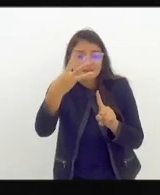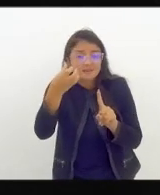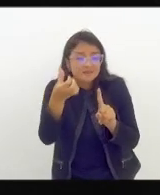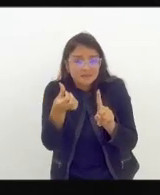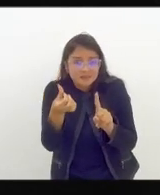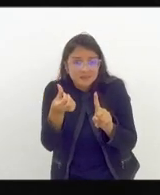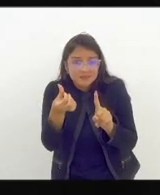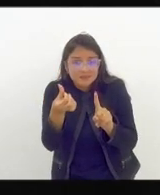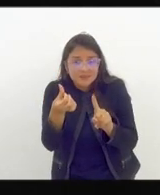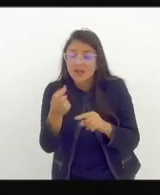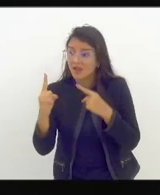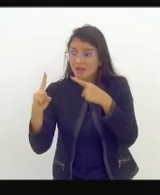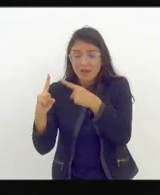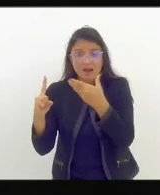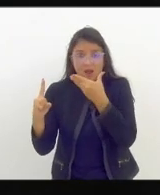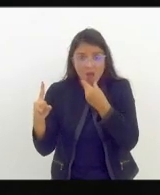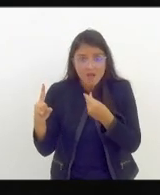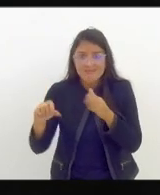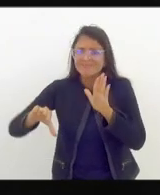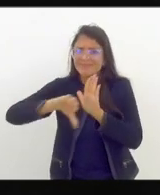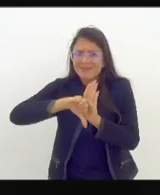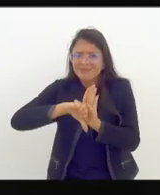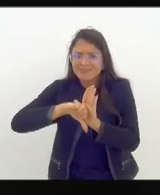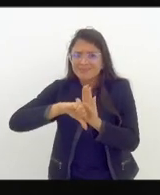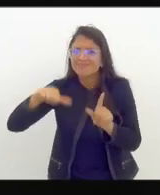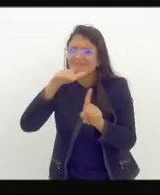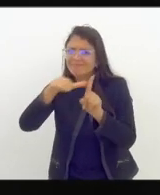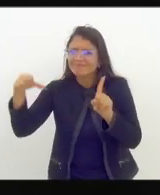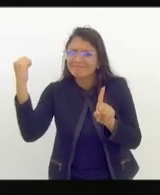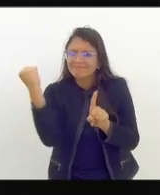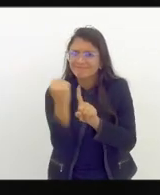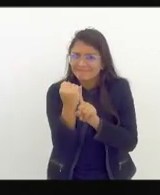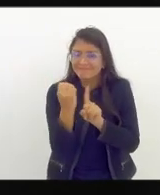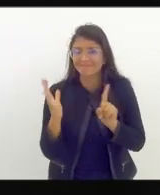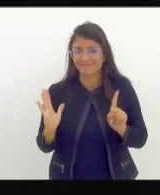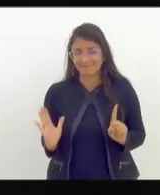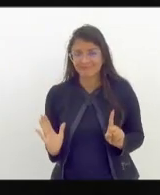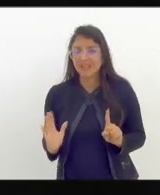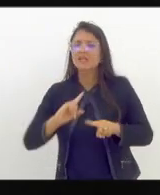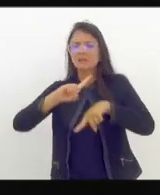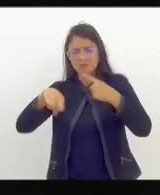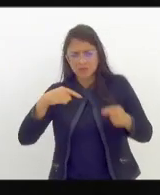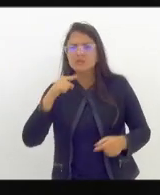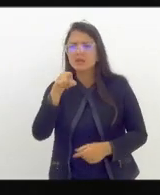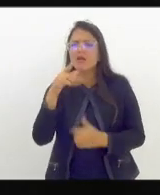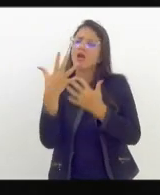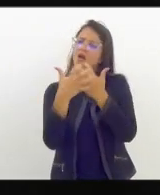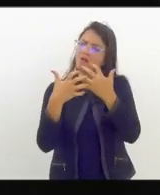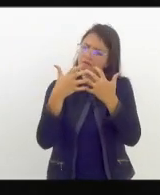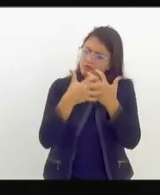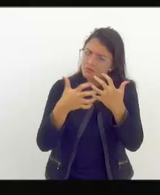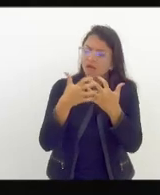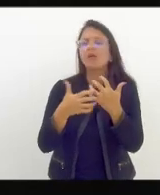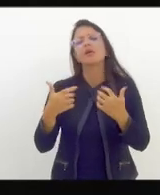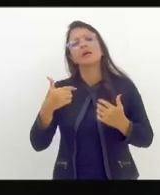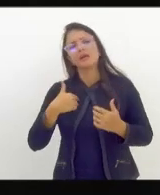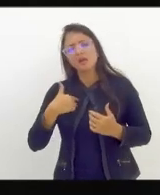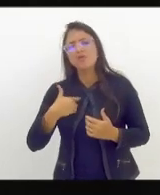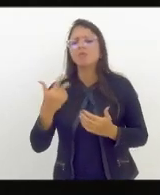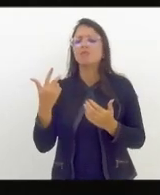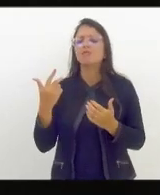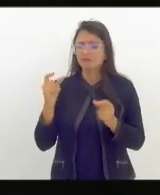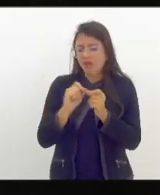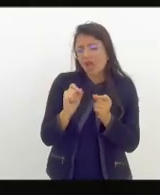indicado por feminicídio, e após confessar o assassinato, o homicídio, o feminicídio dessa namorada